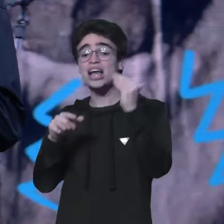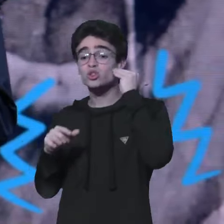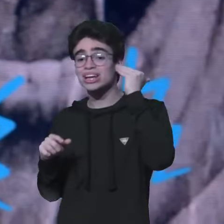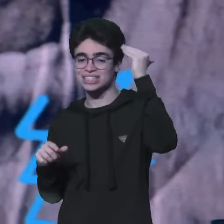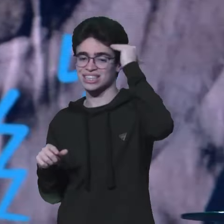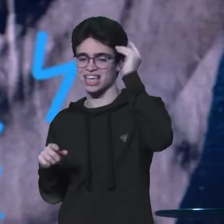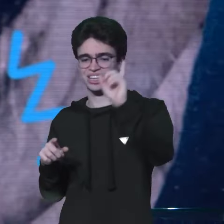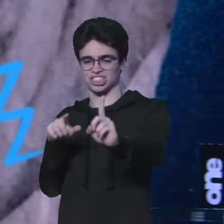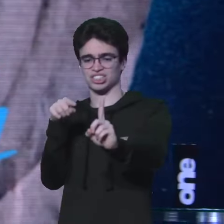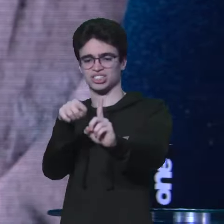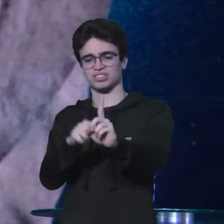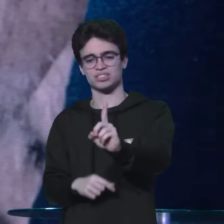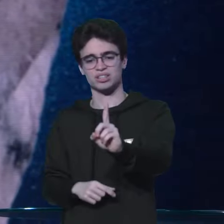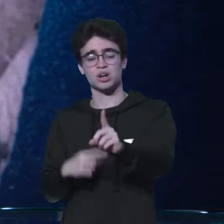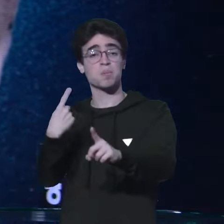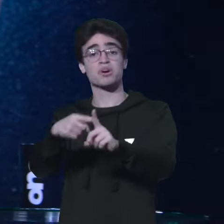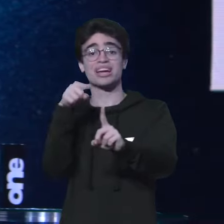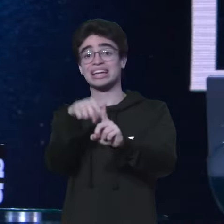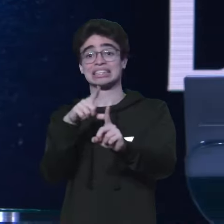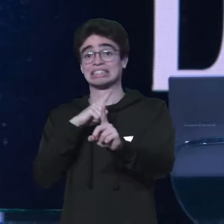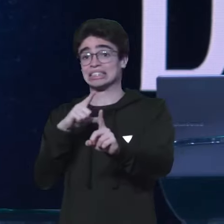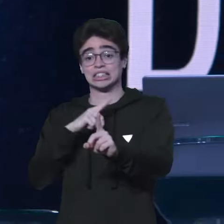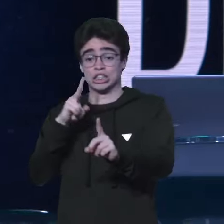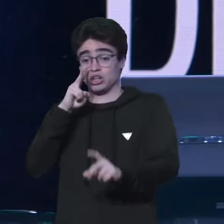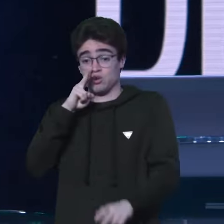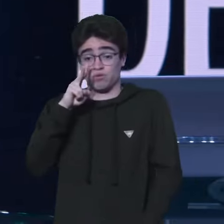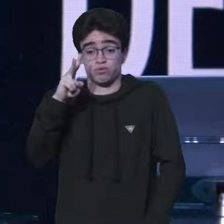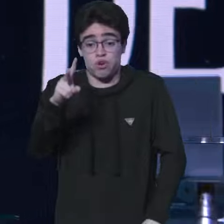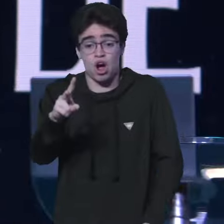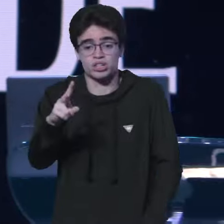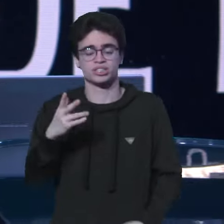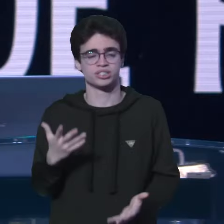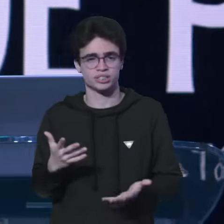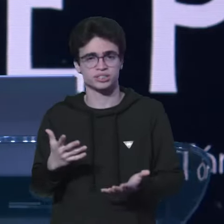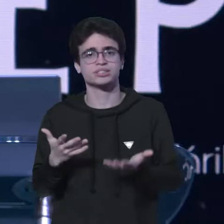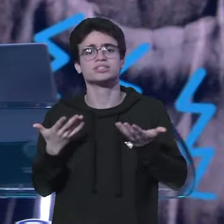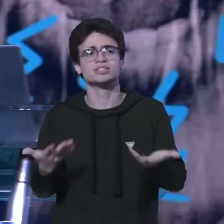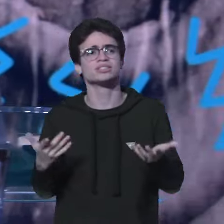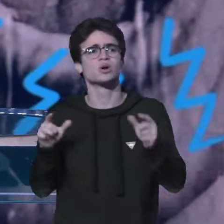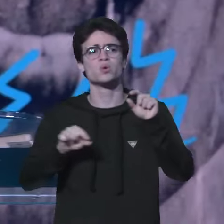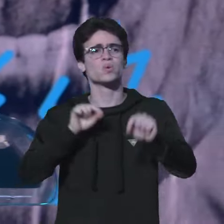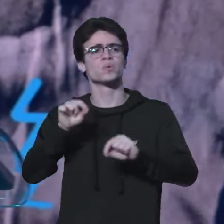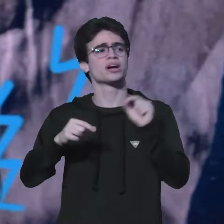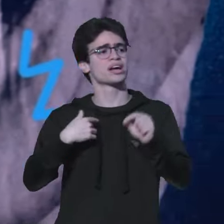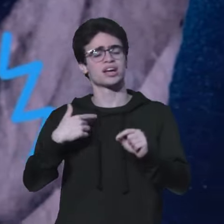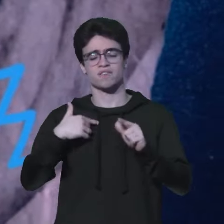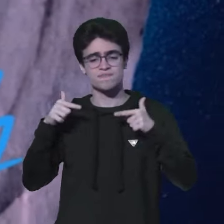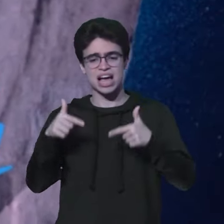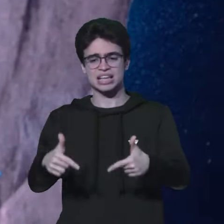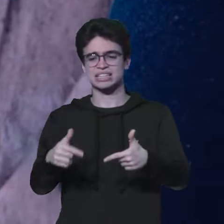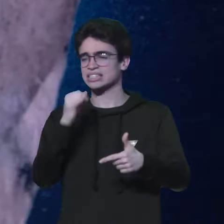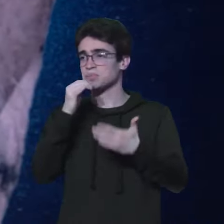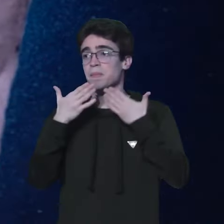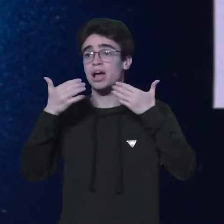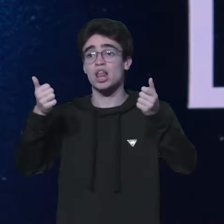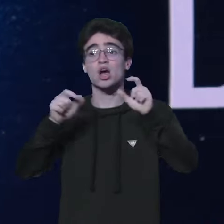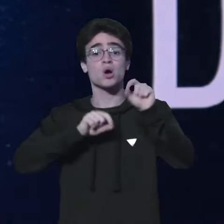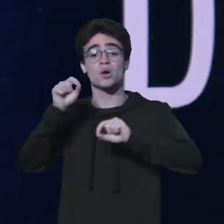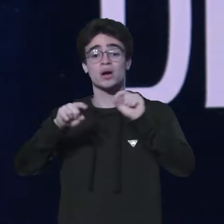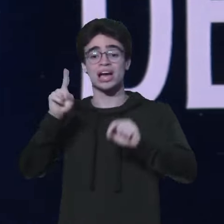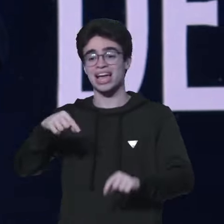intenso. Ele é muito intenso. E a melhor coisa que você pode fazer para agitar um lugar é